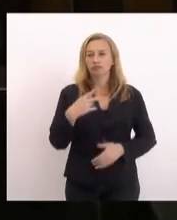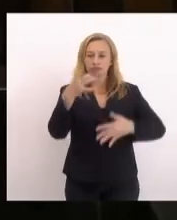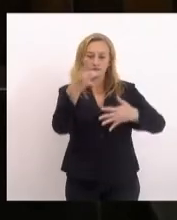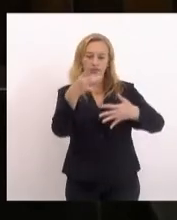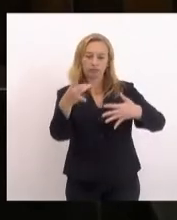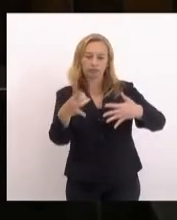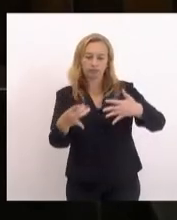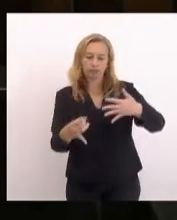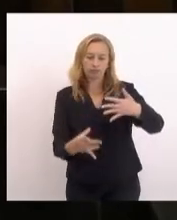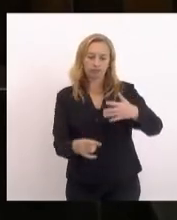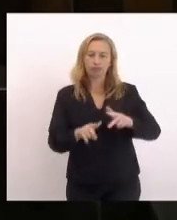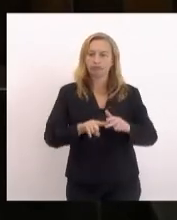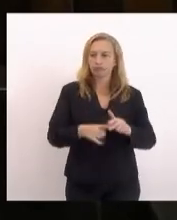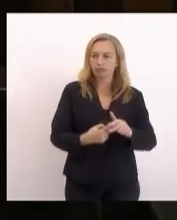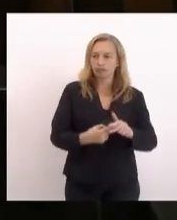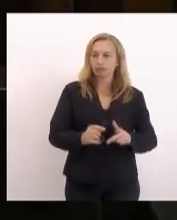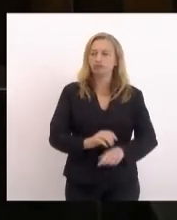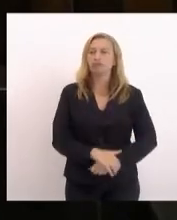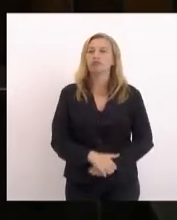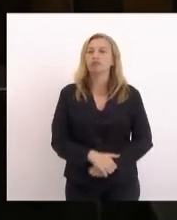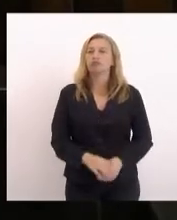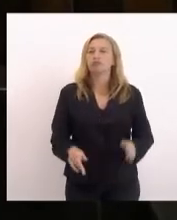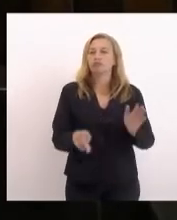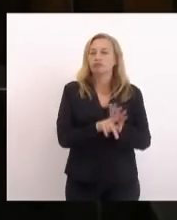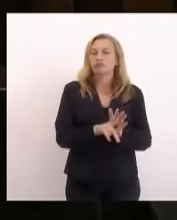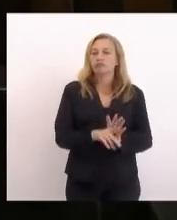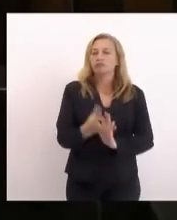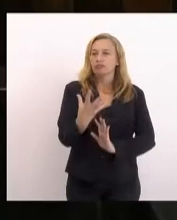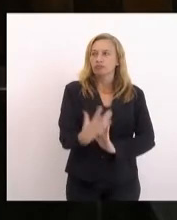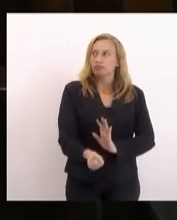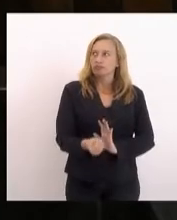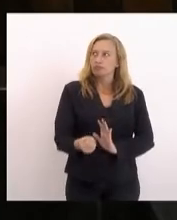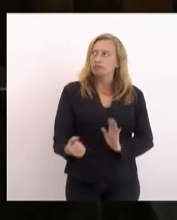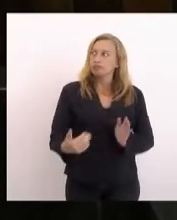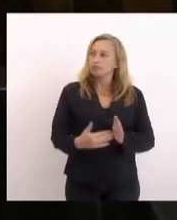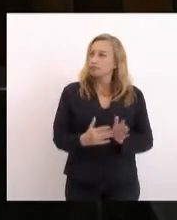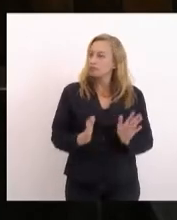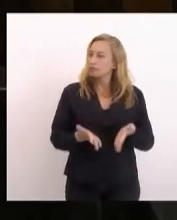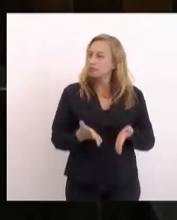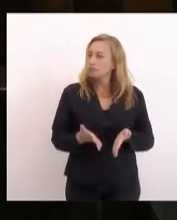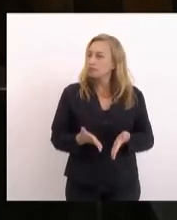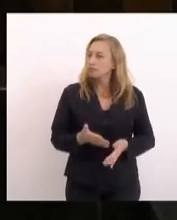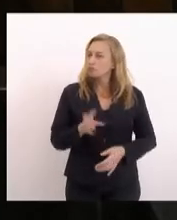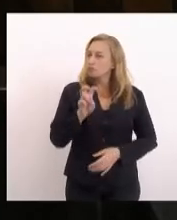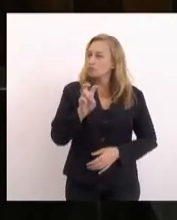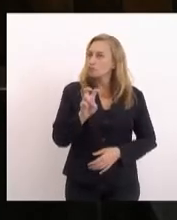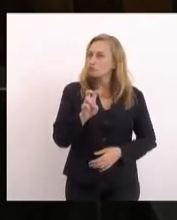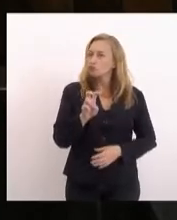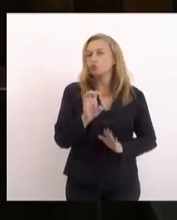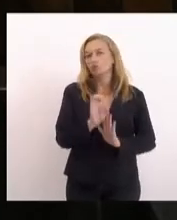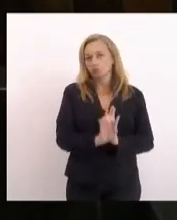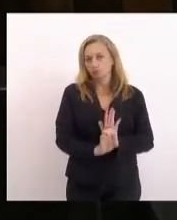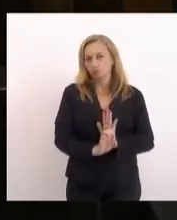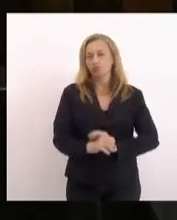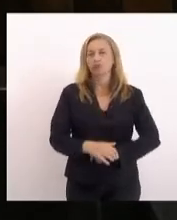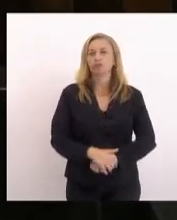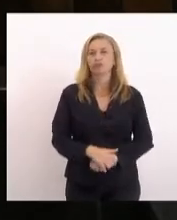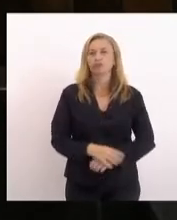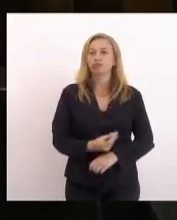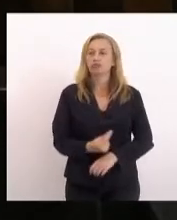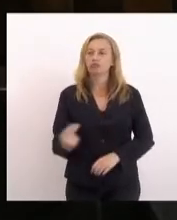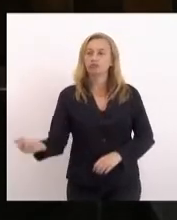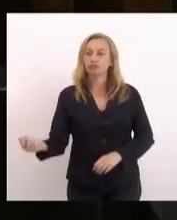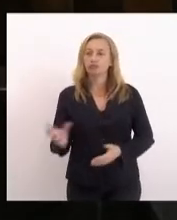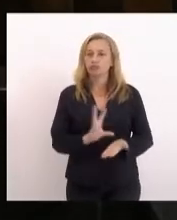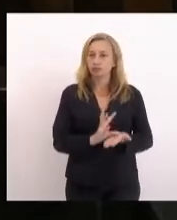das modificações. O projeto recebeu, até ainda há pouco, 5 emendas. Sai de